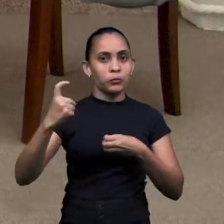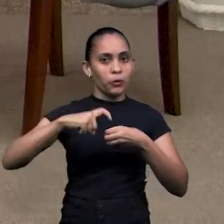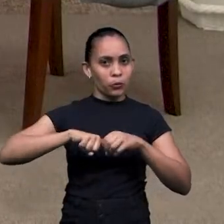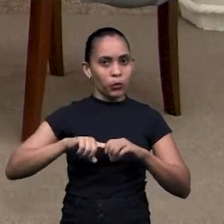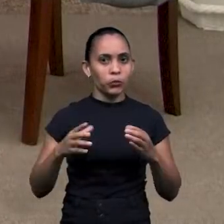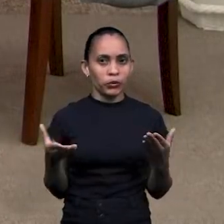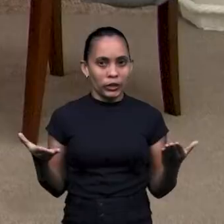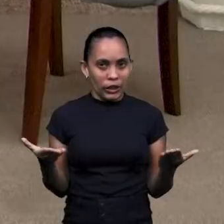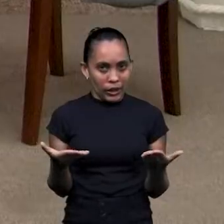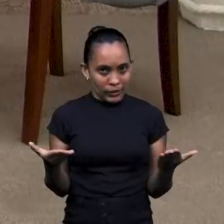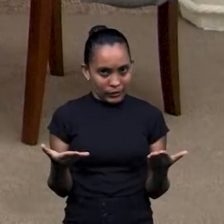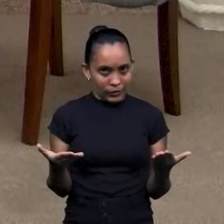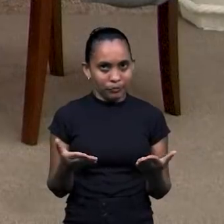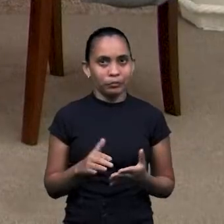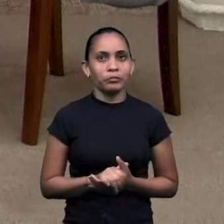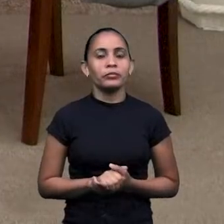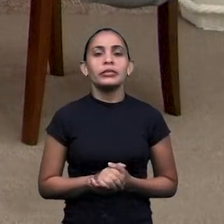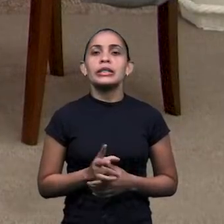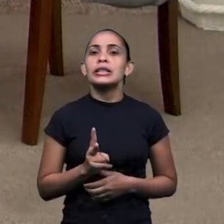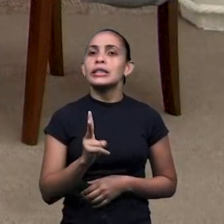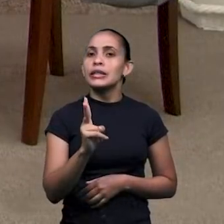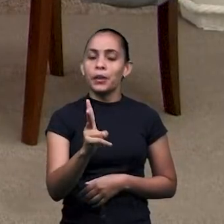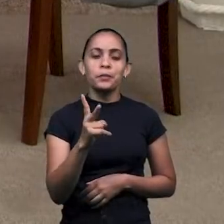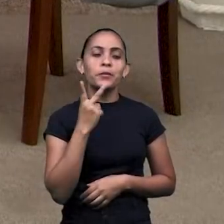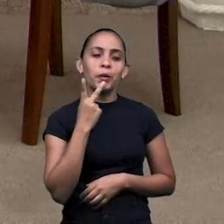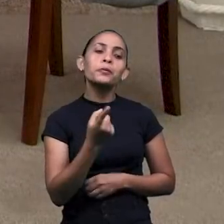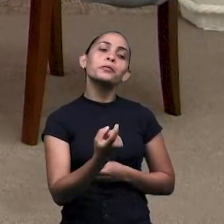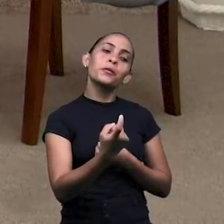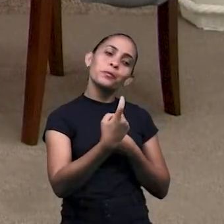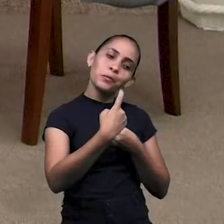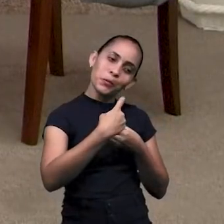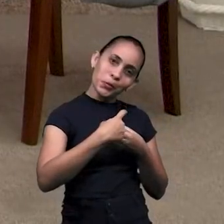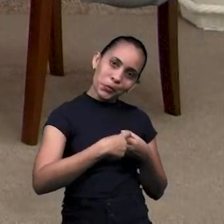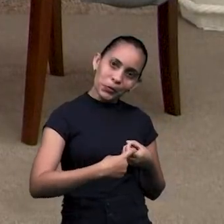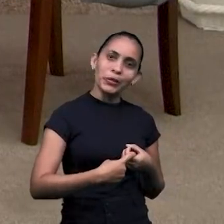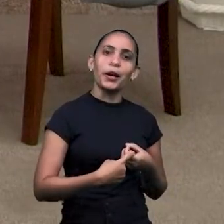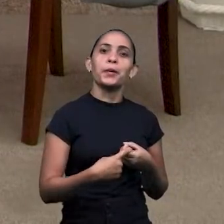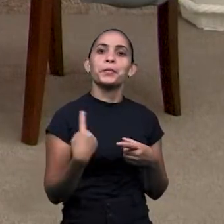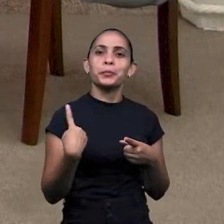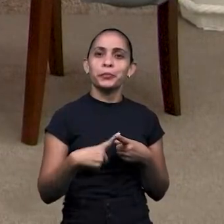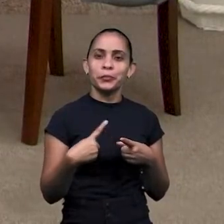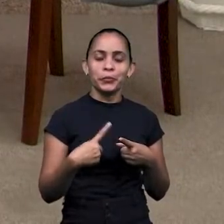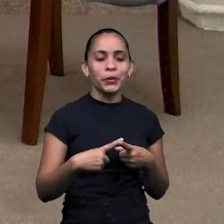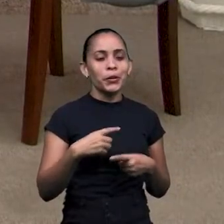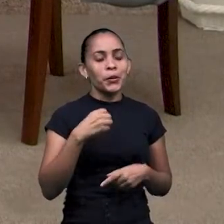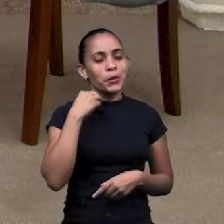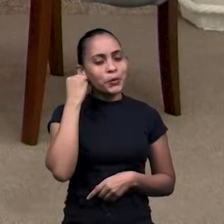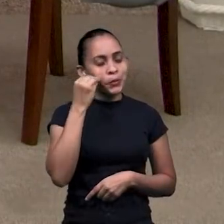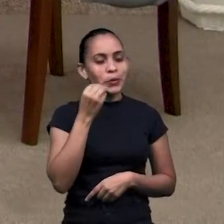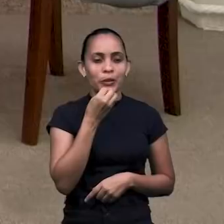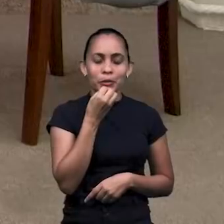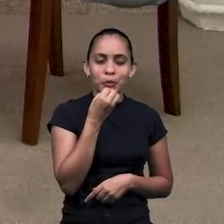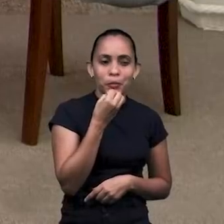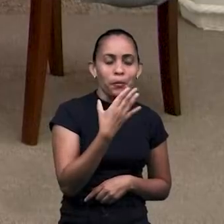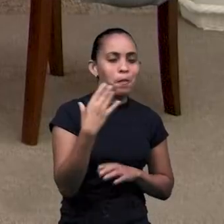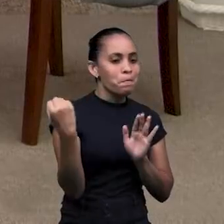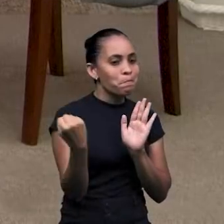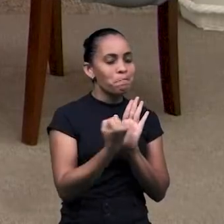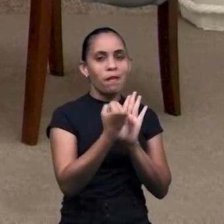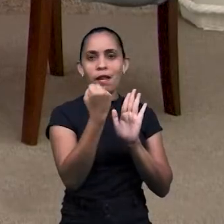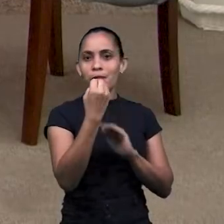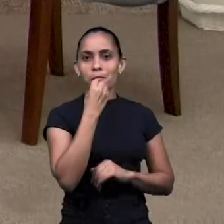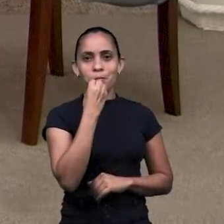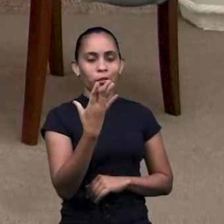Todos aqueles que passam por aqui, sempre falamos que voltarão, porque deixam uma boa experiência, deixam uma boa marca, e isso